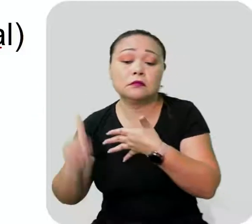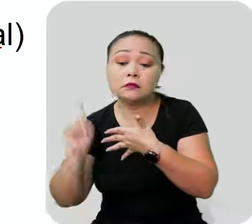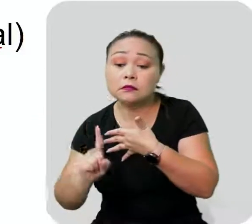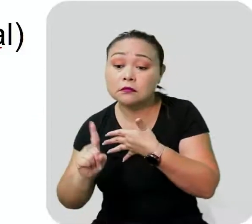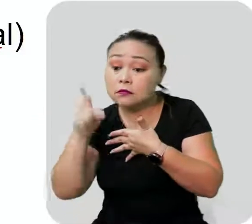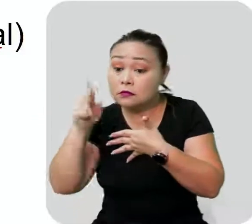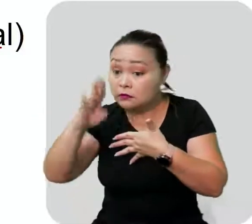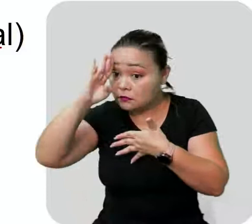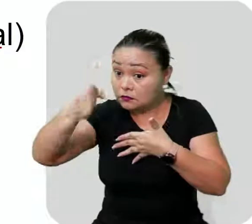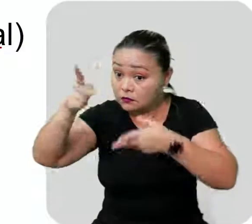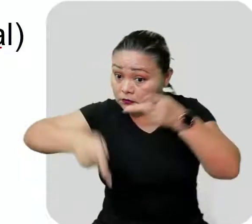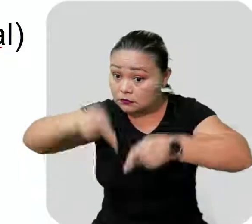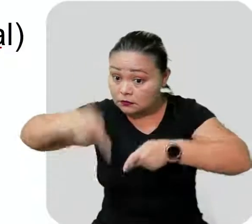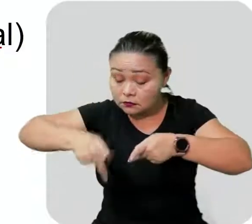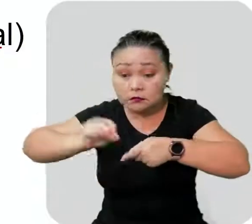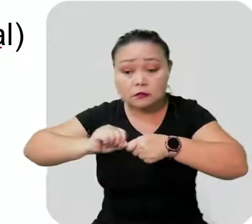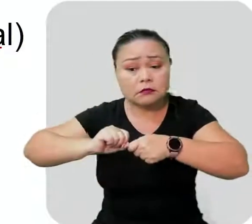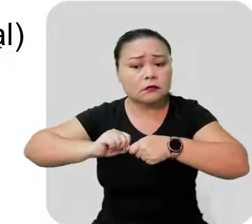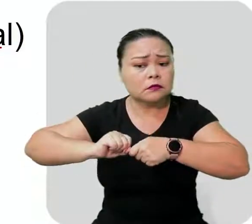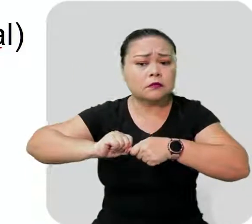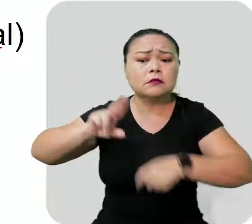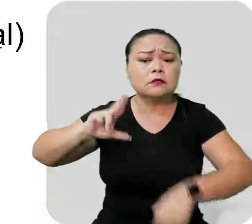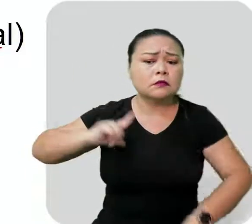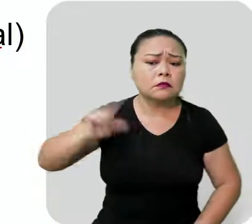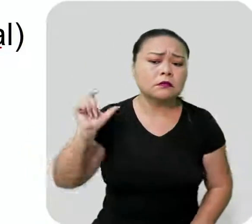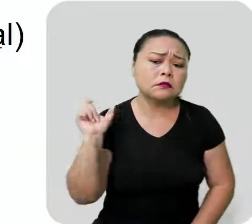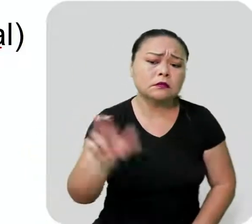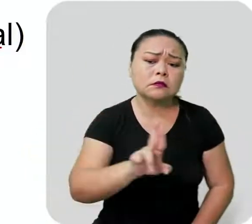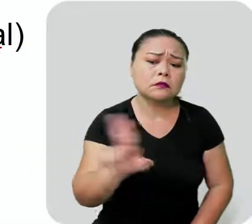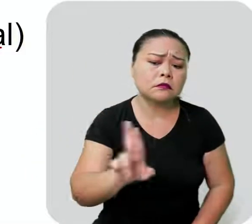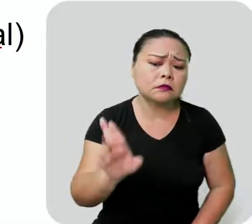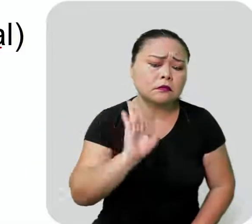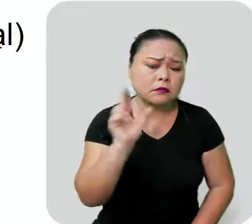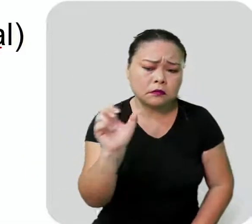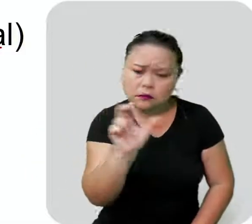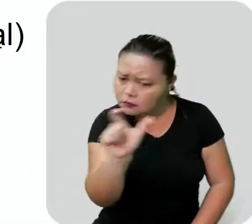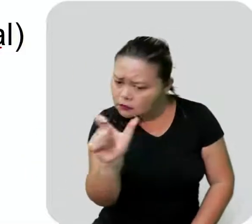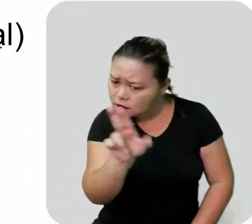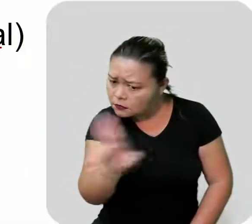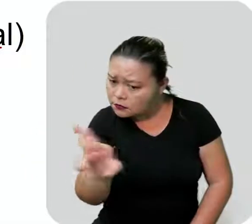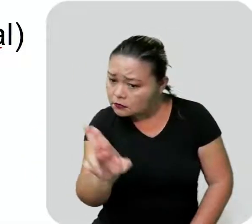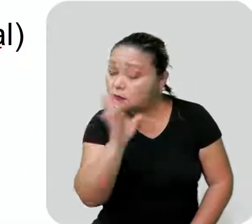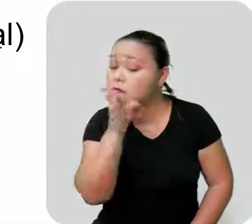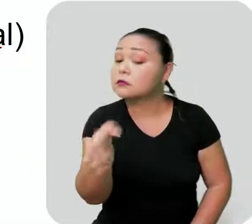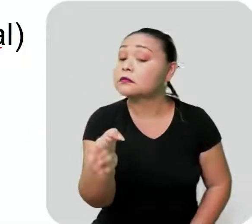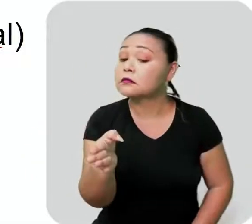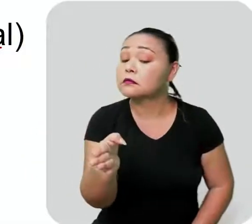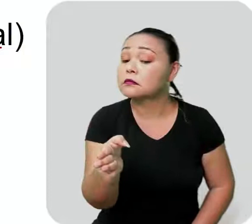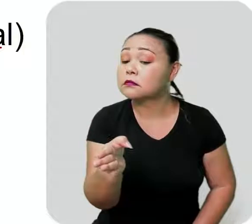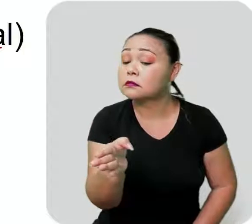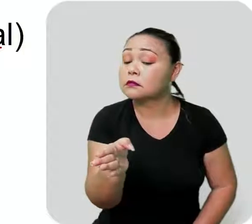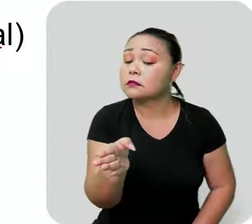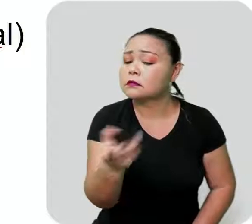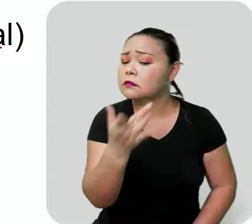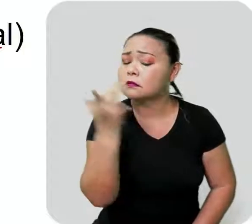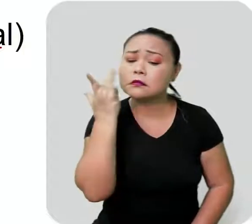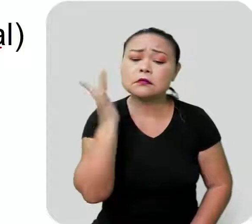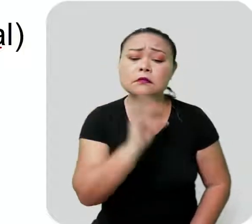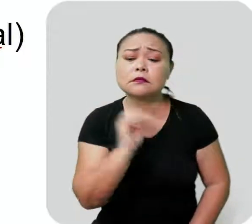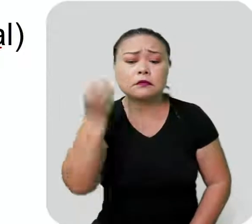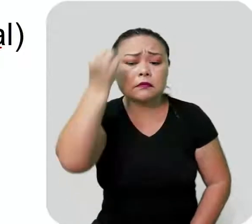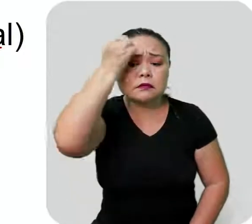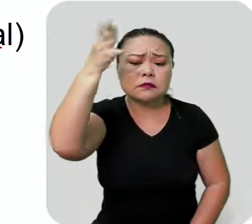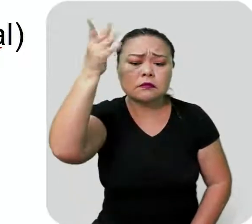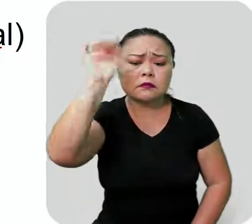povos Tá bom eu entendi o nome é específico eu não me recordo